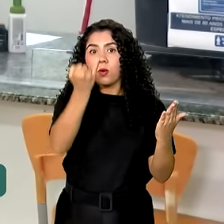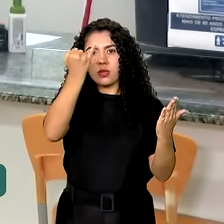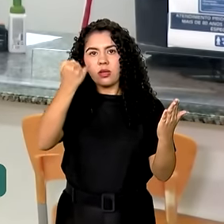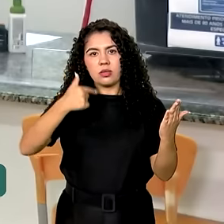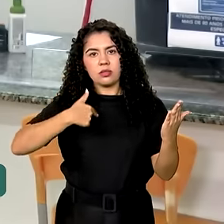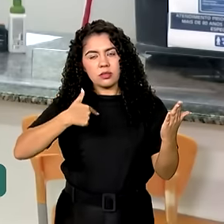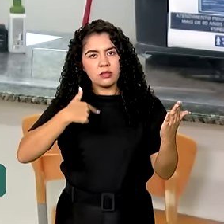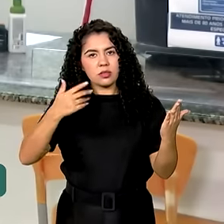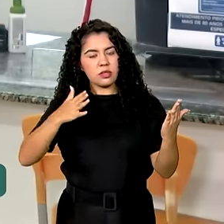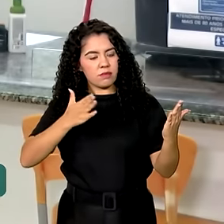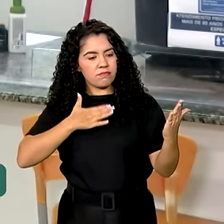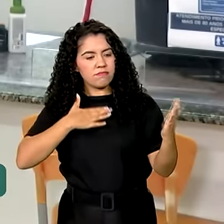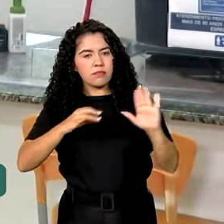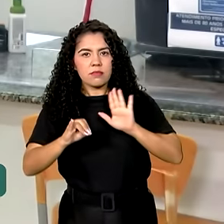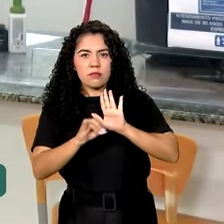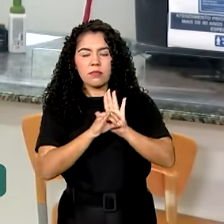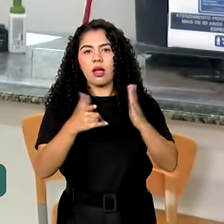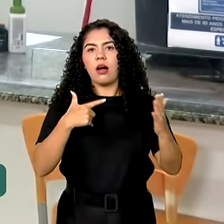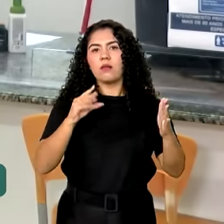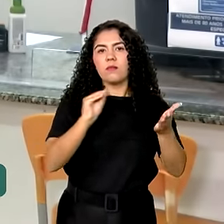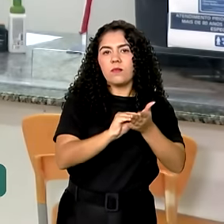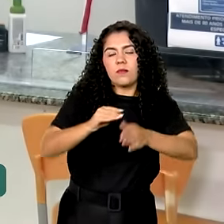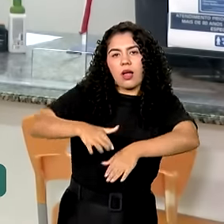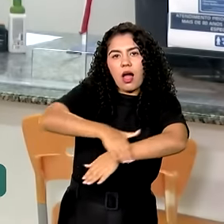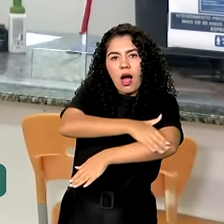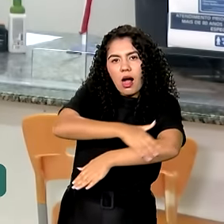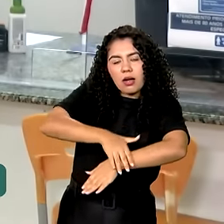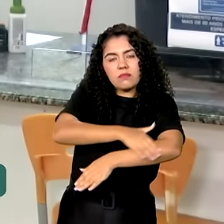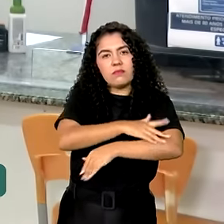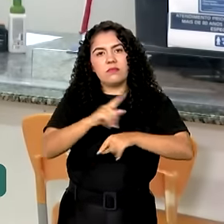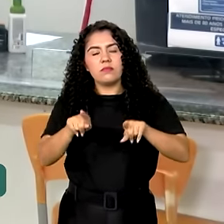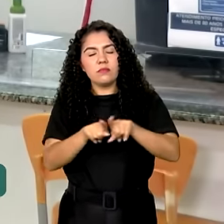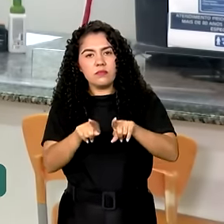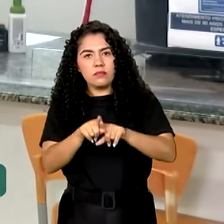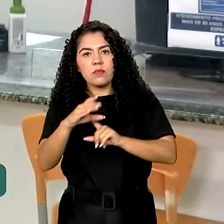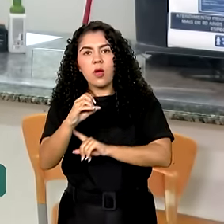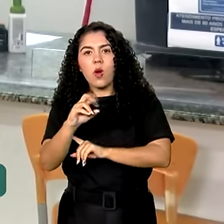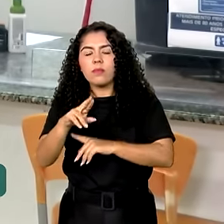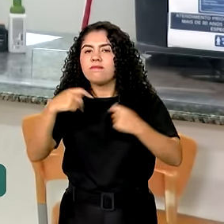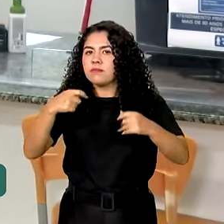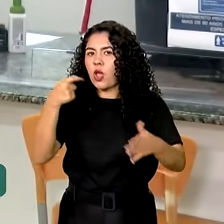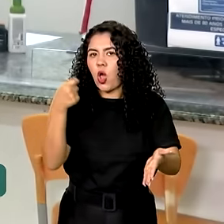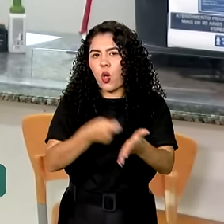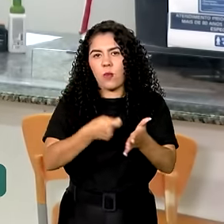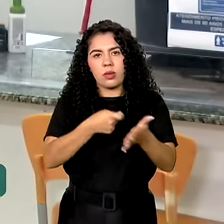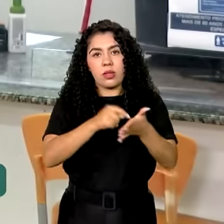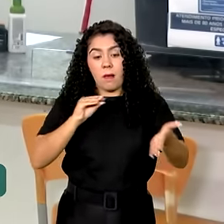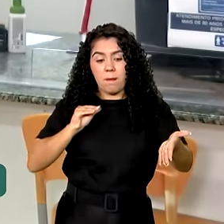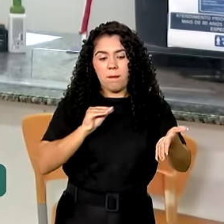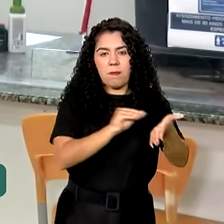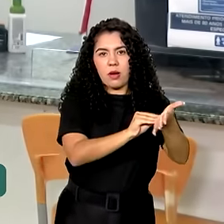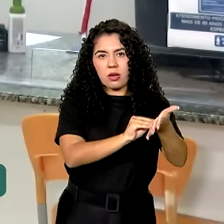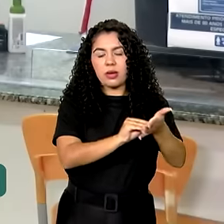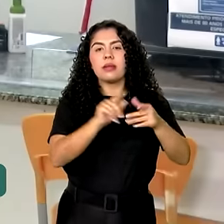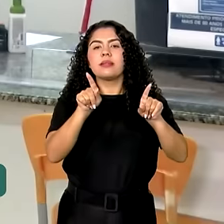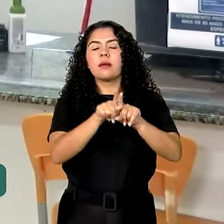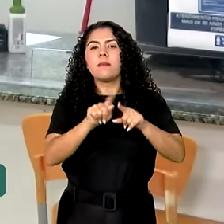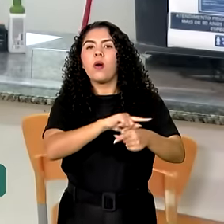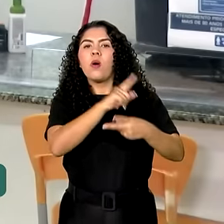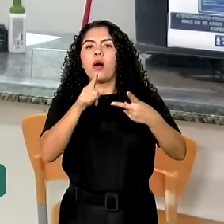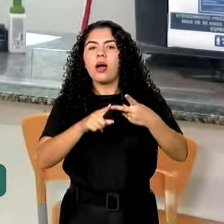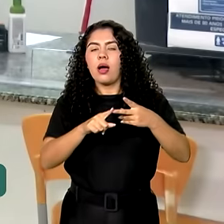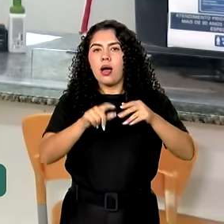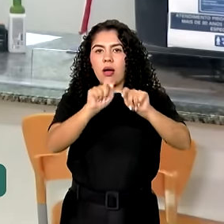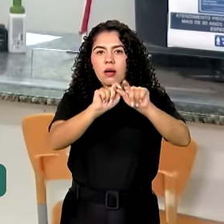autodeclaração do campo raça-cor, que deve ser preenchido de forma obrigatória. Depois, na aba Meu Perfil,